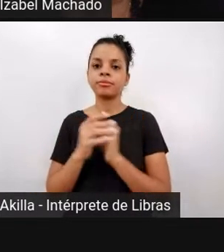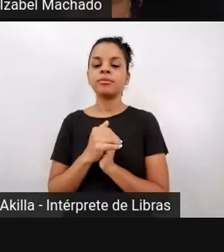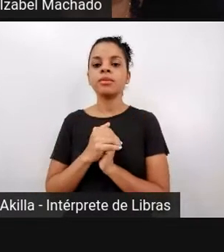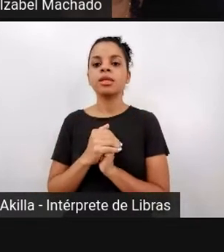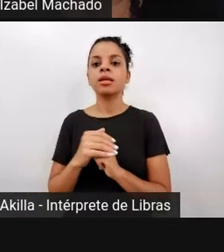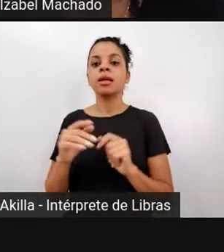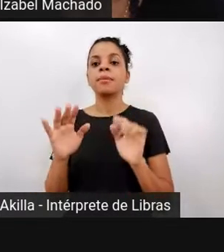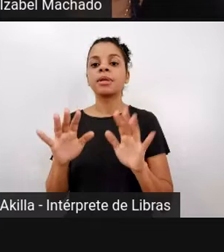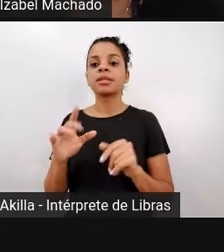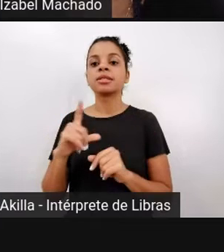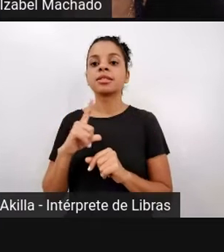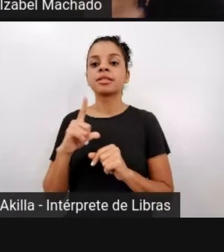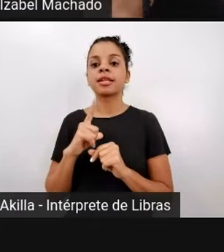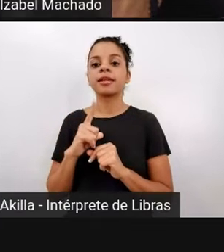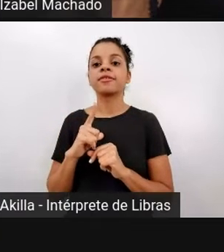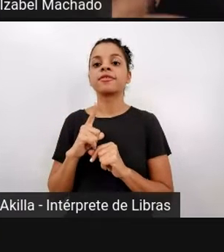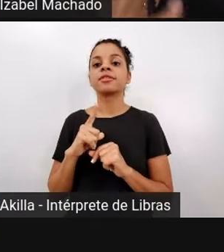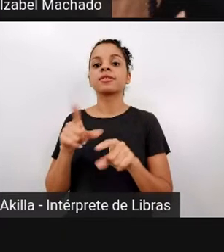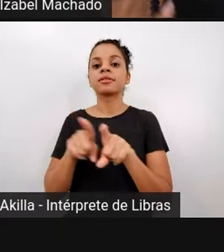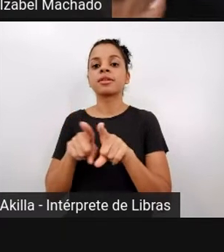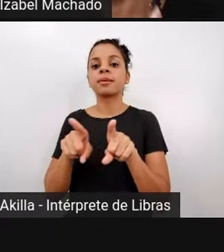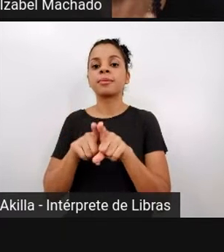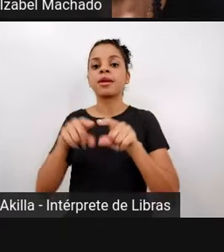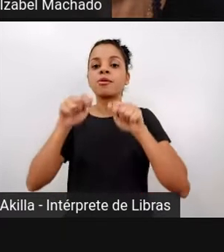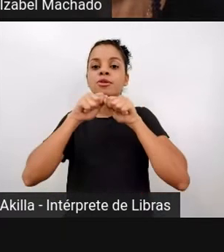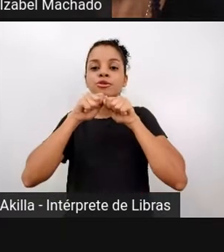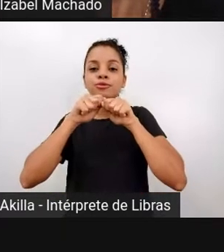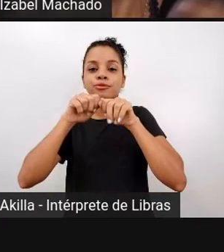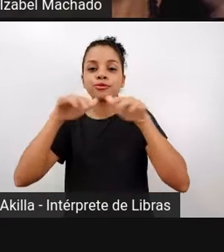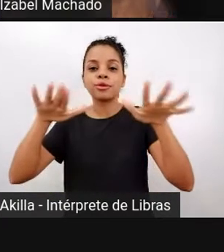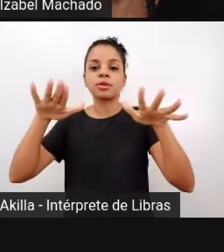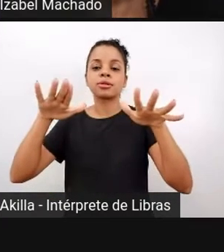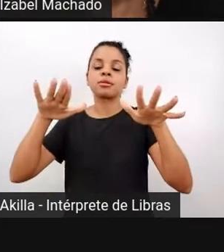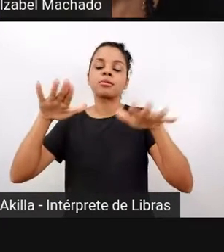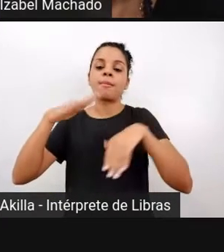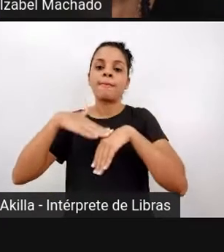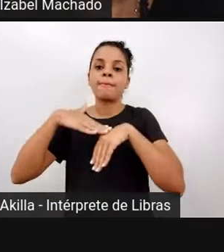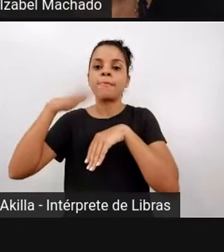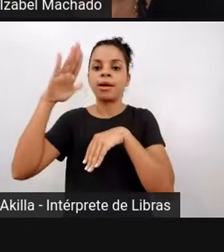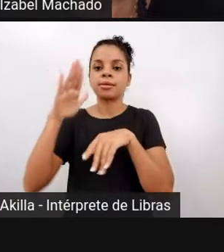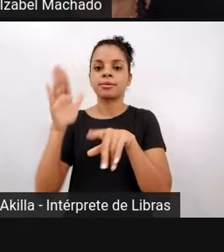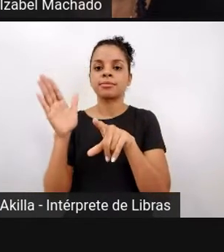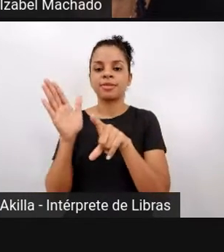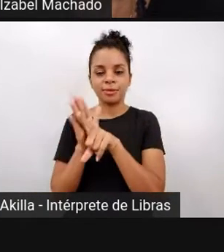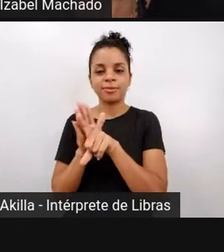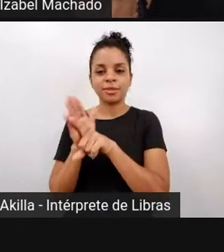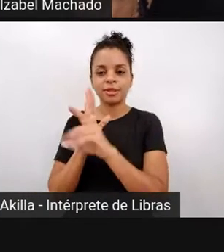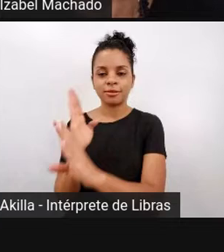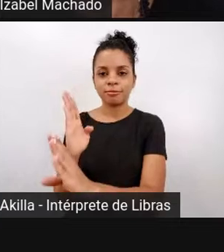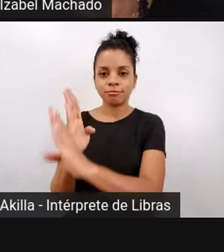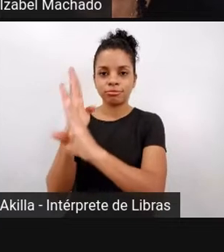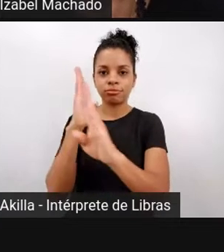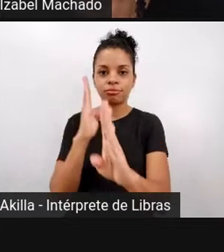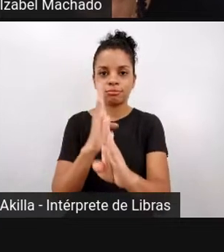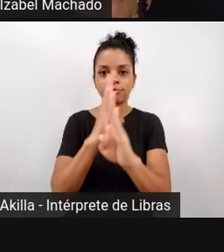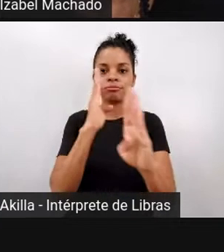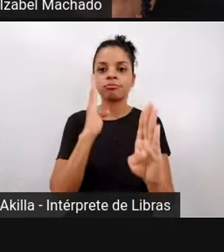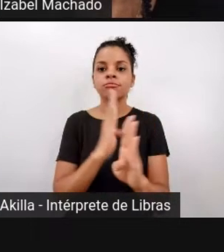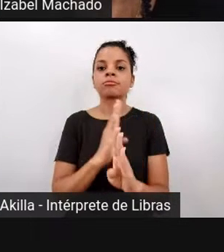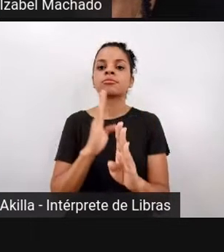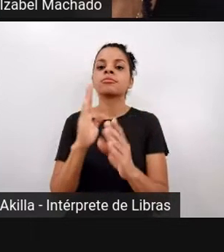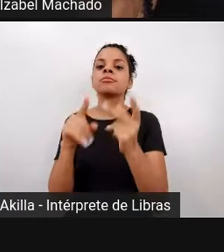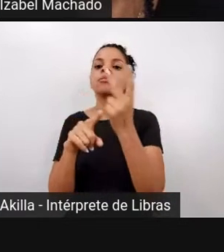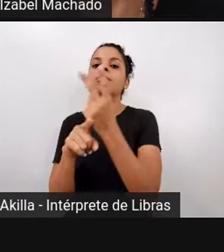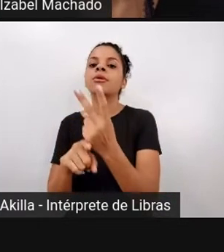proliferação maior de fake news, e isso a gente vai perpassar na pesquisa do ponto de vista das consultas bibliográficas, dos